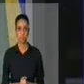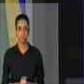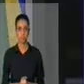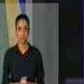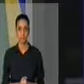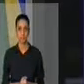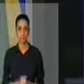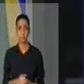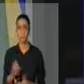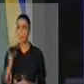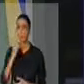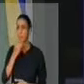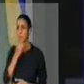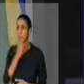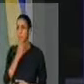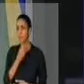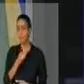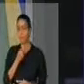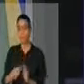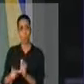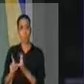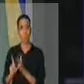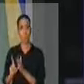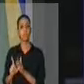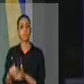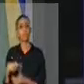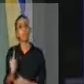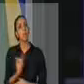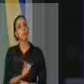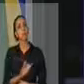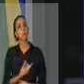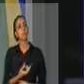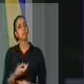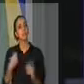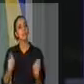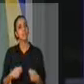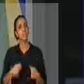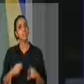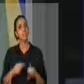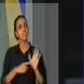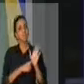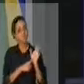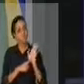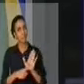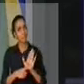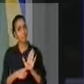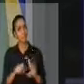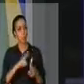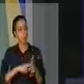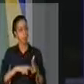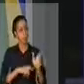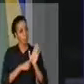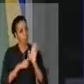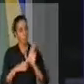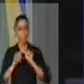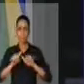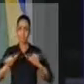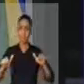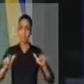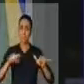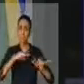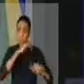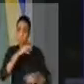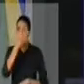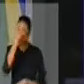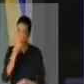aqui antes, nós possamos, então, exteriorizar, publicizar essa situação, que é ruim, é grave,